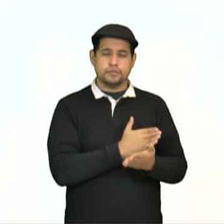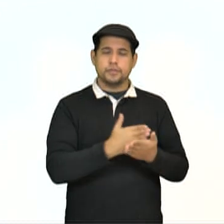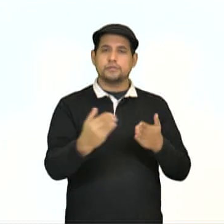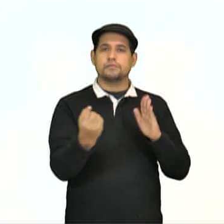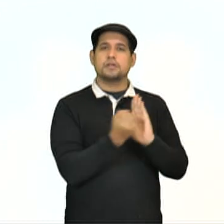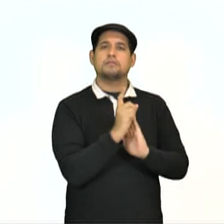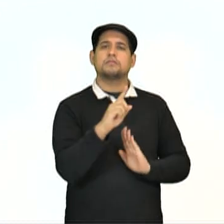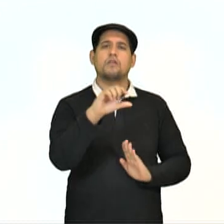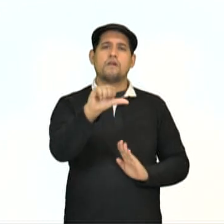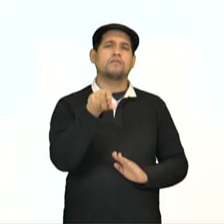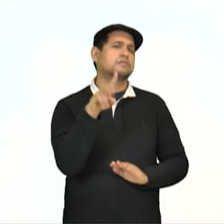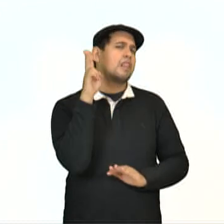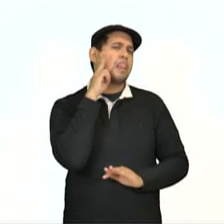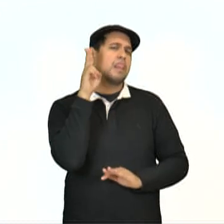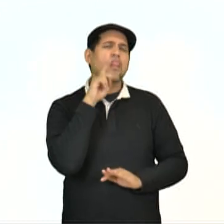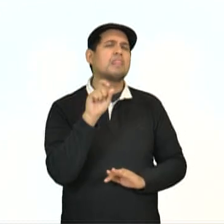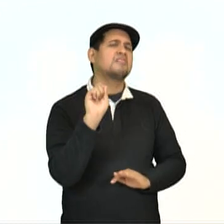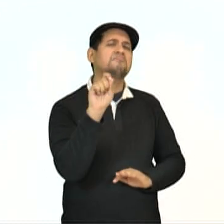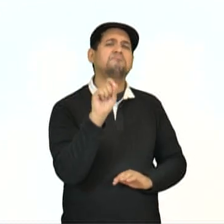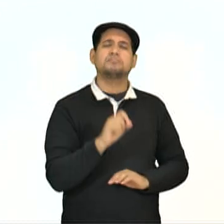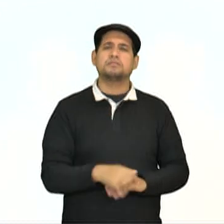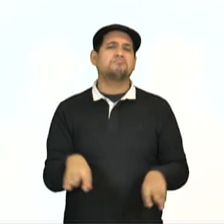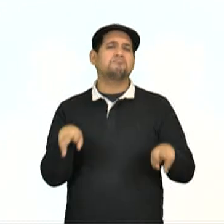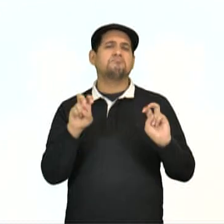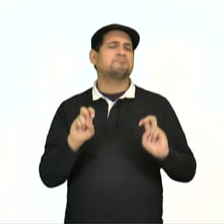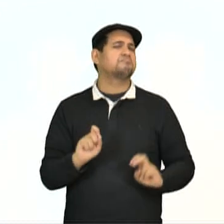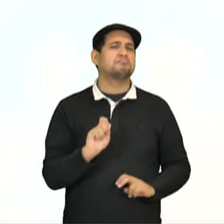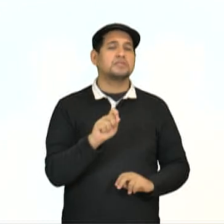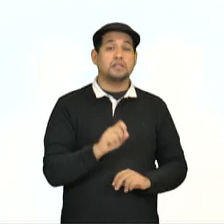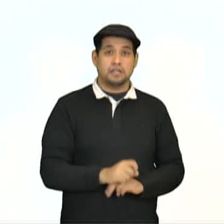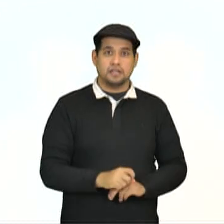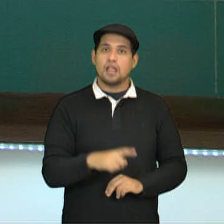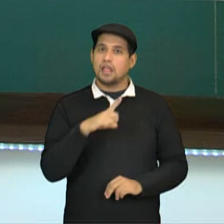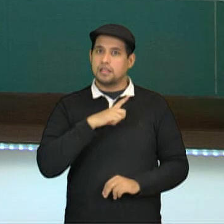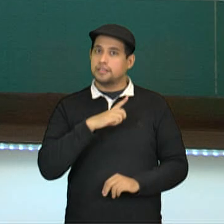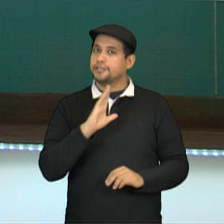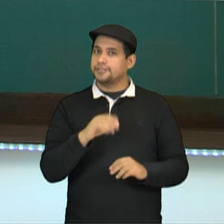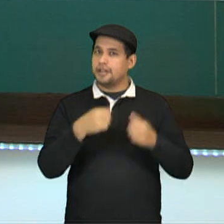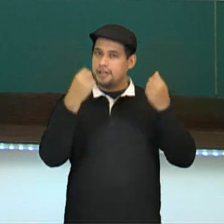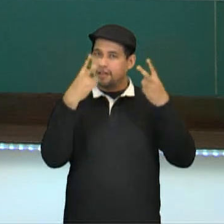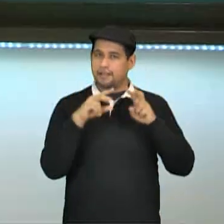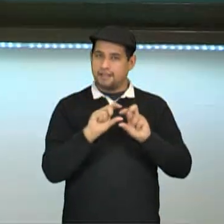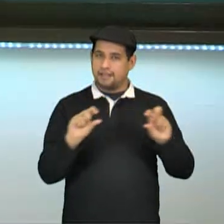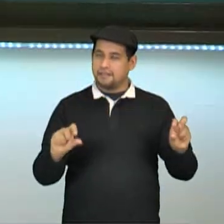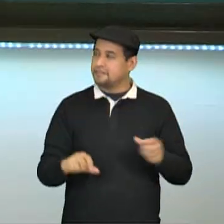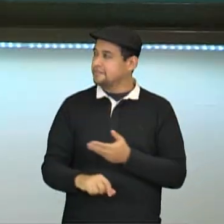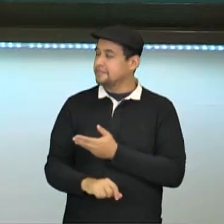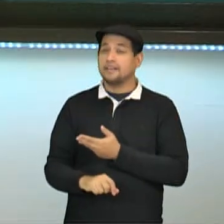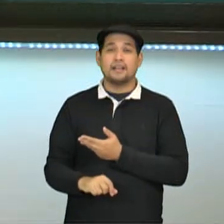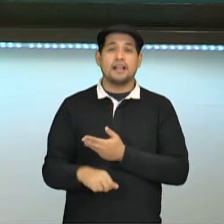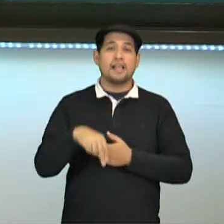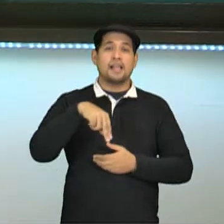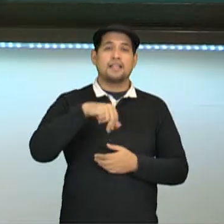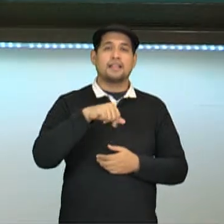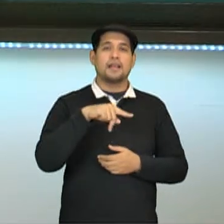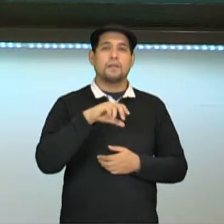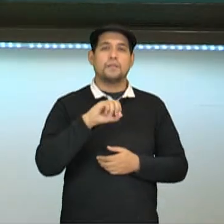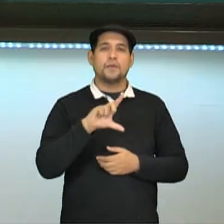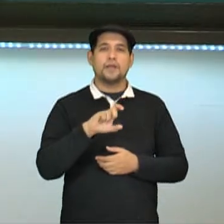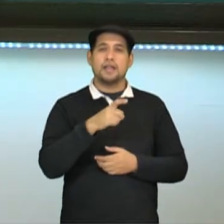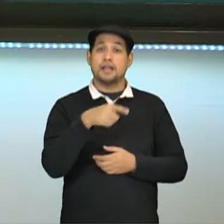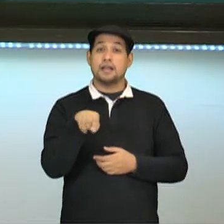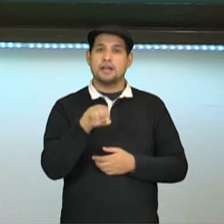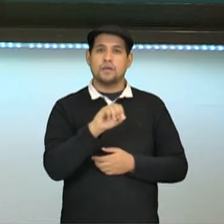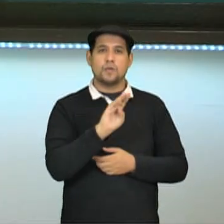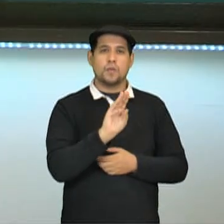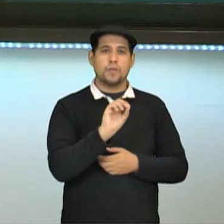você recorda? O que você lembra sobre esse assunto? Tem um spoiler aqui, hein? O Napoleão Bonaparte tem a ver